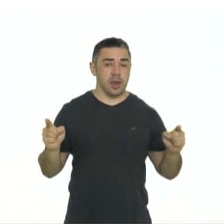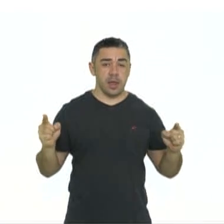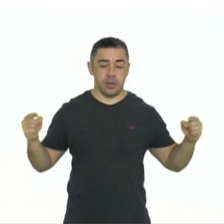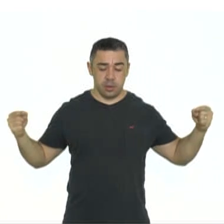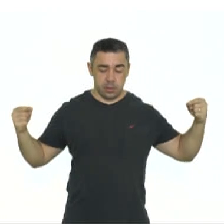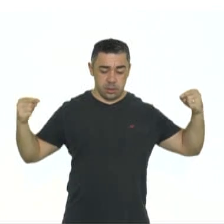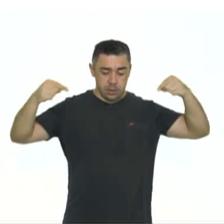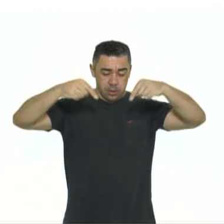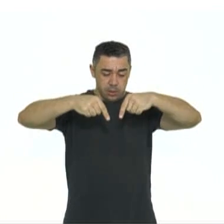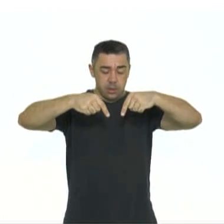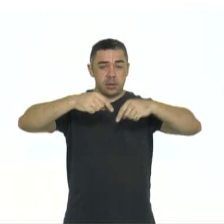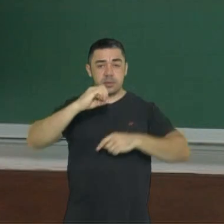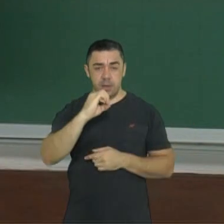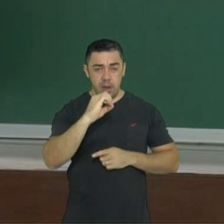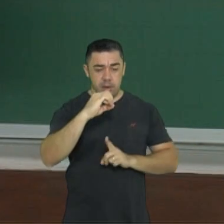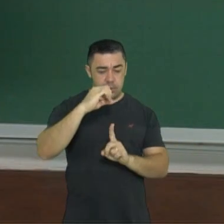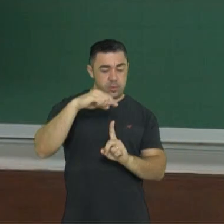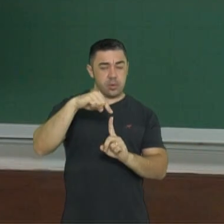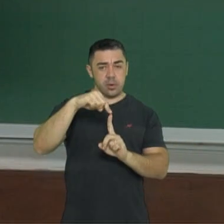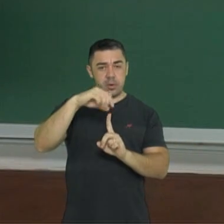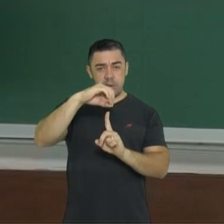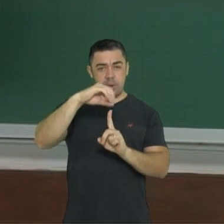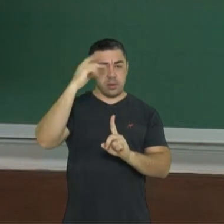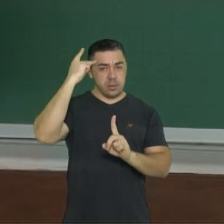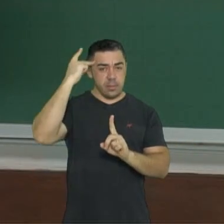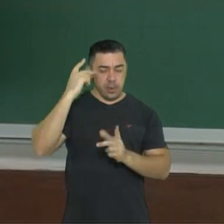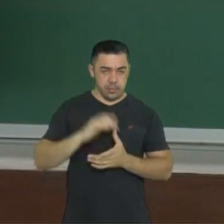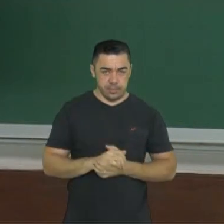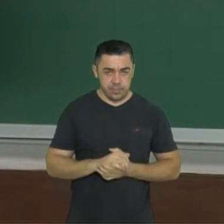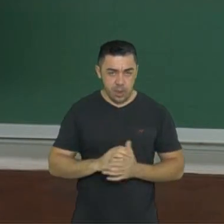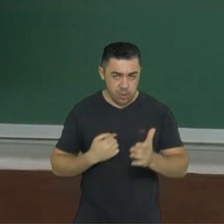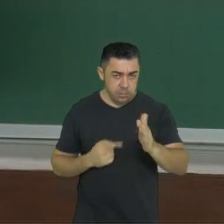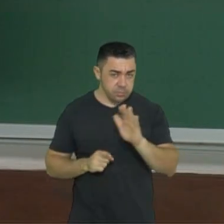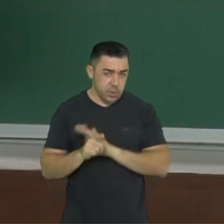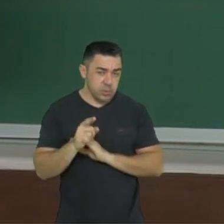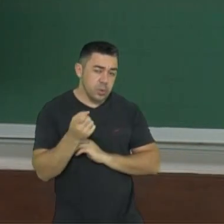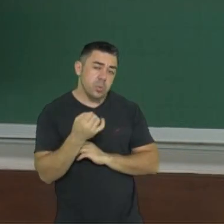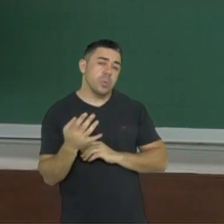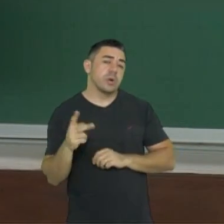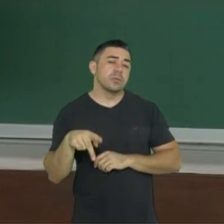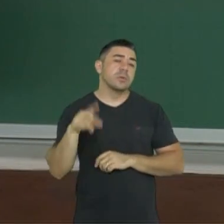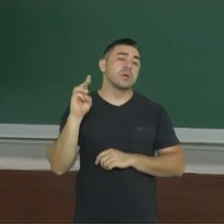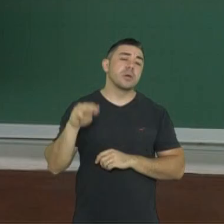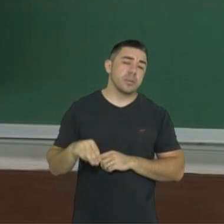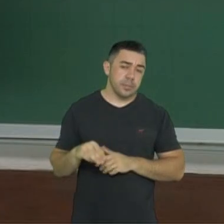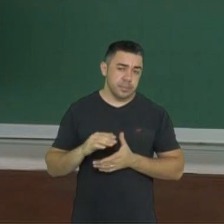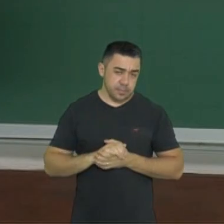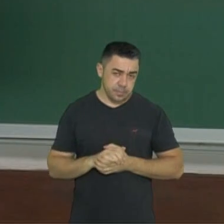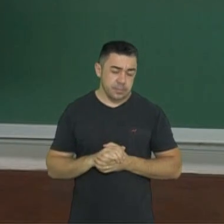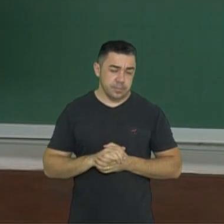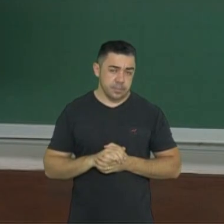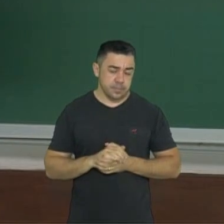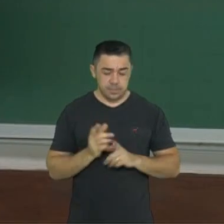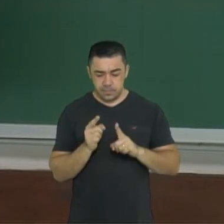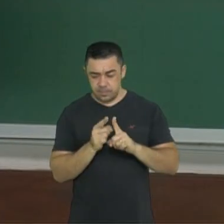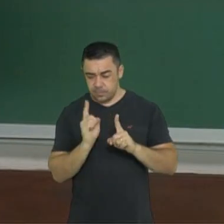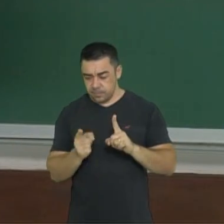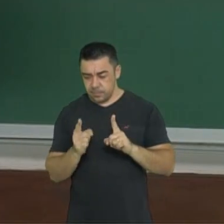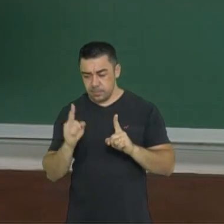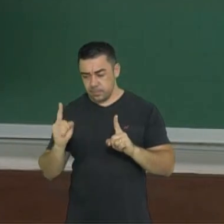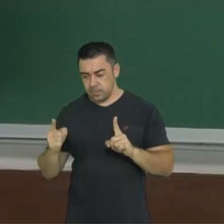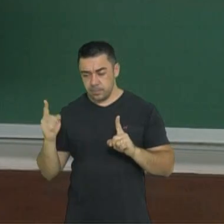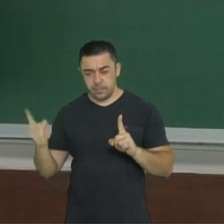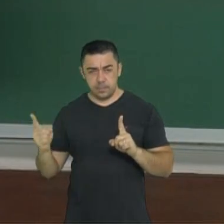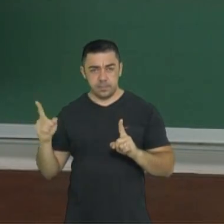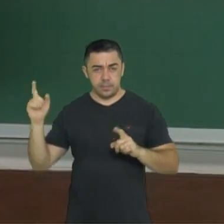relação ao São Paulo Então veja bem a quantos quilômetros de se haviam Estado de São Paulo né lá no dei o exemplo